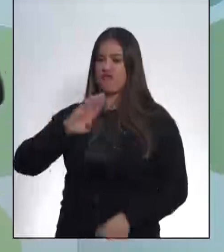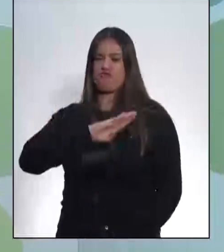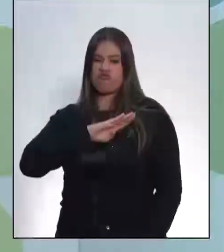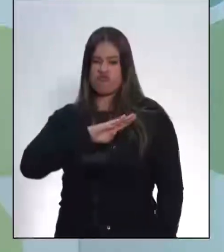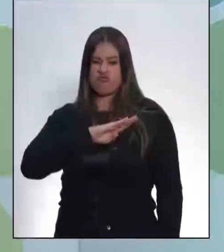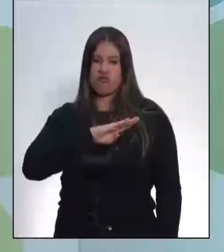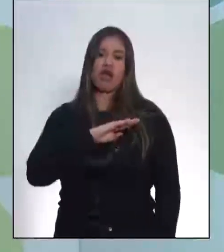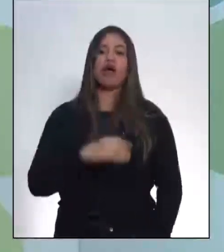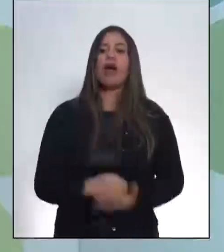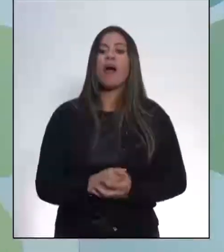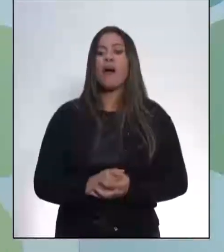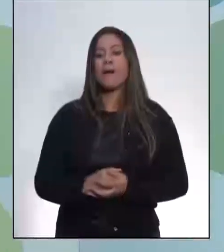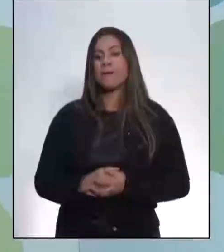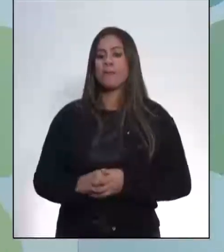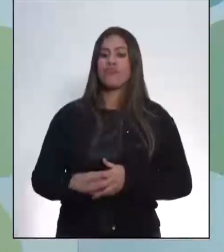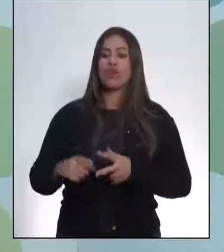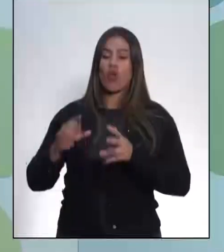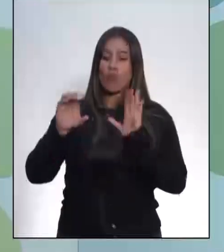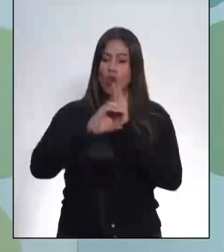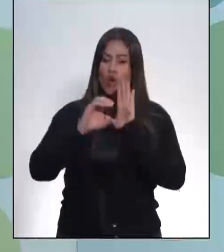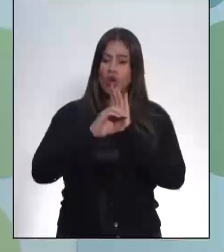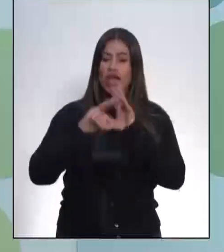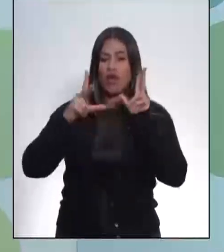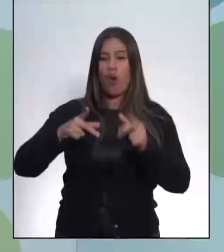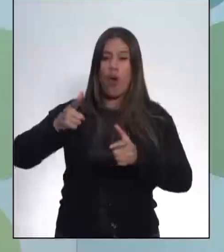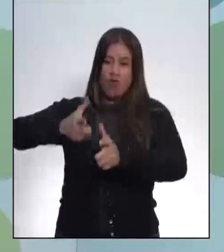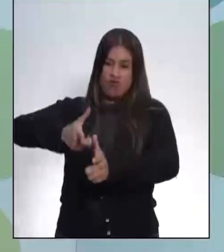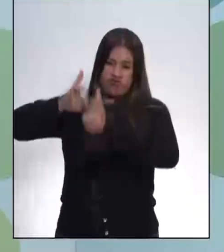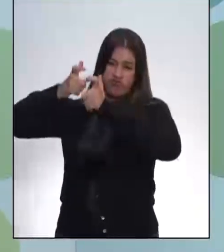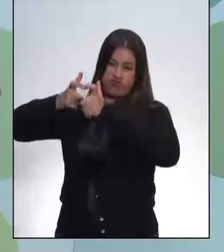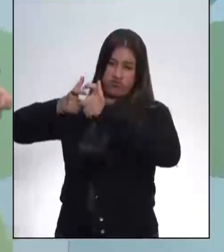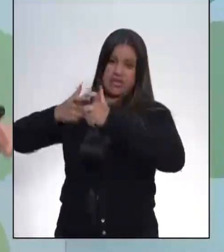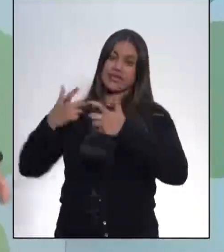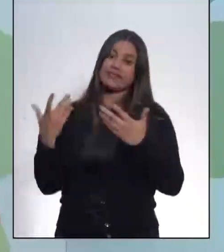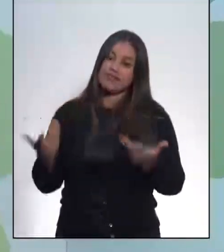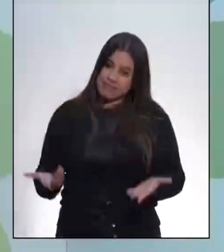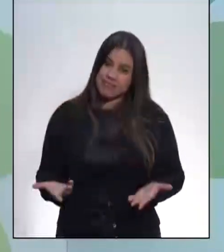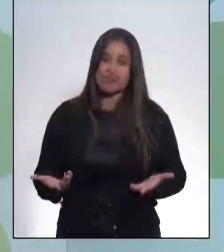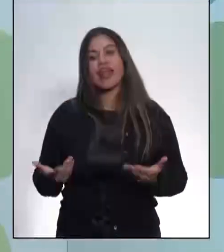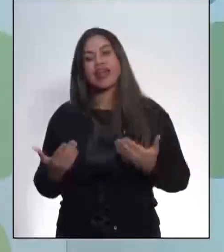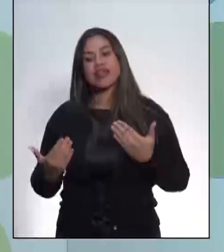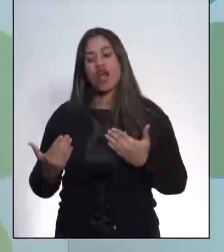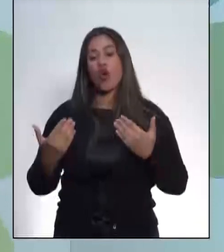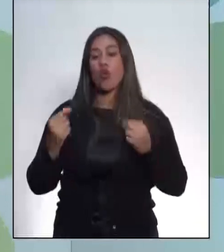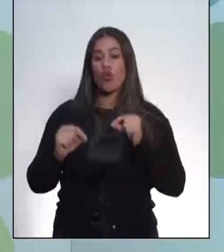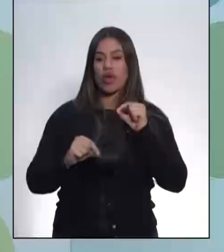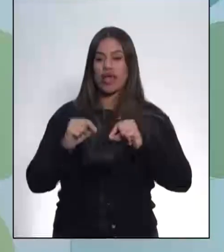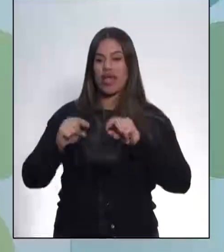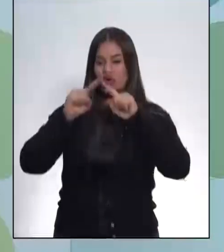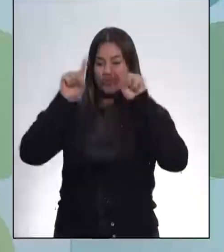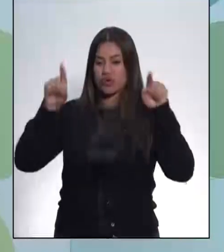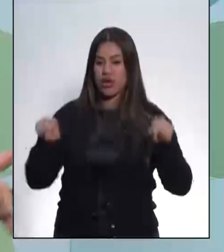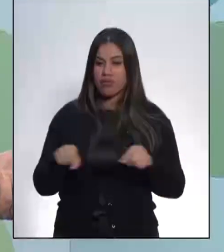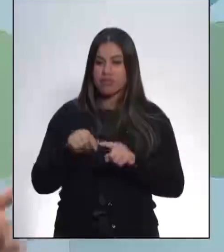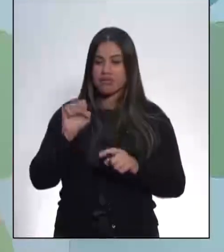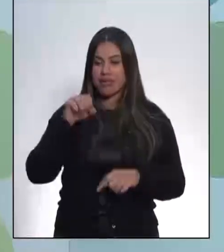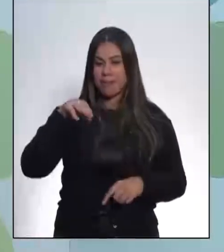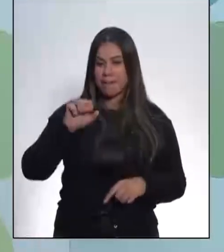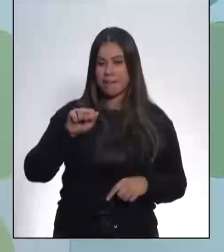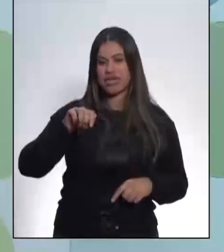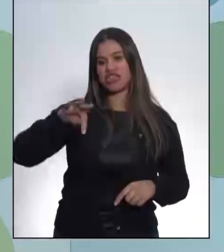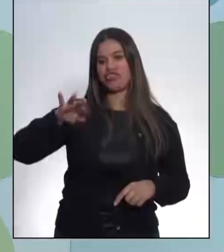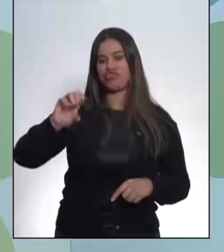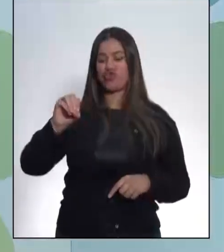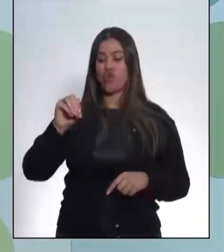O seu currículo são suas armas. Percebeu? Eu pego um campo semântico e escrevo todo o texto usando esse campo semântico, da coesão, deixa o texto